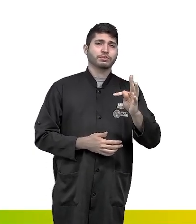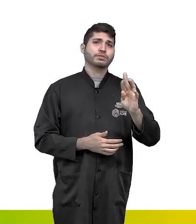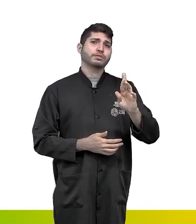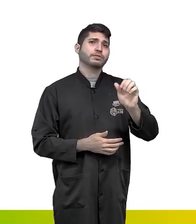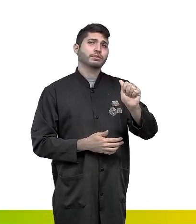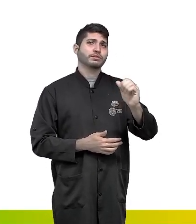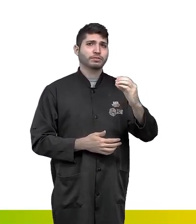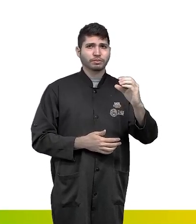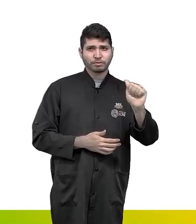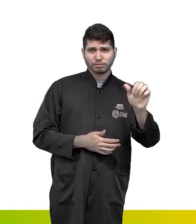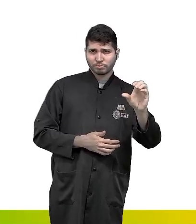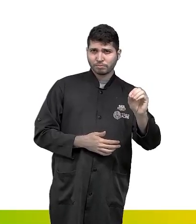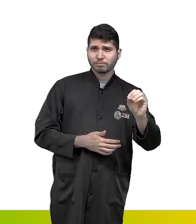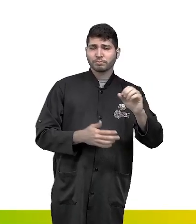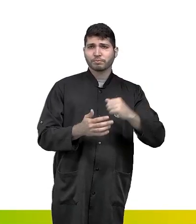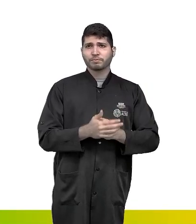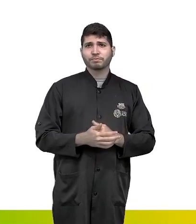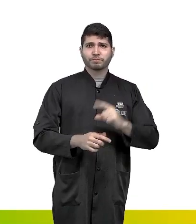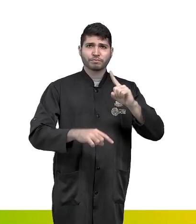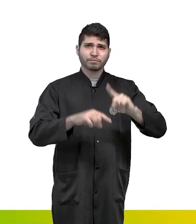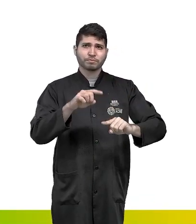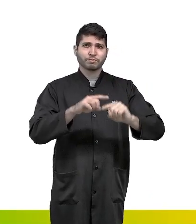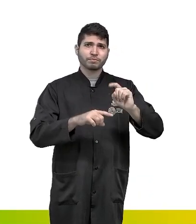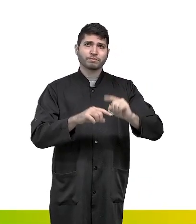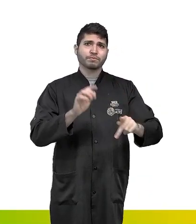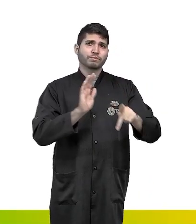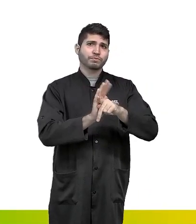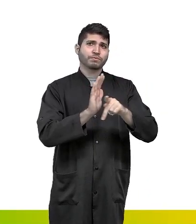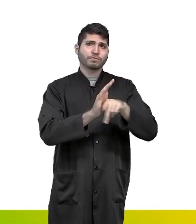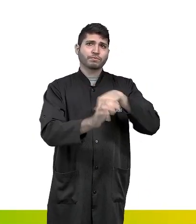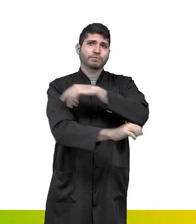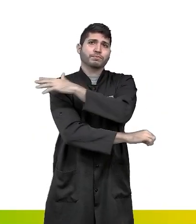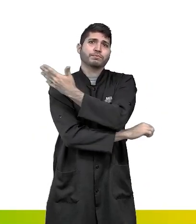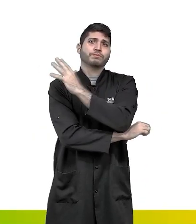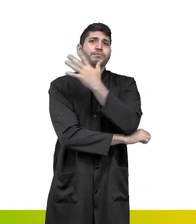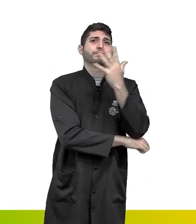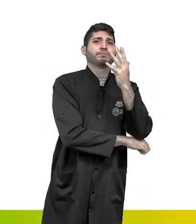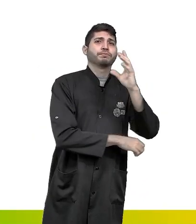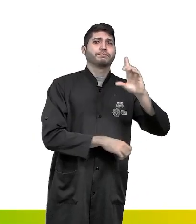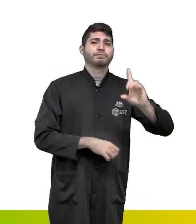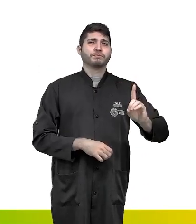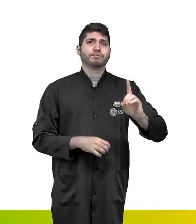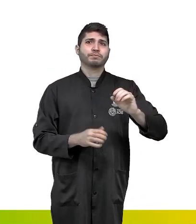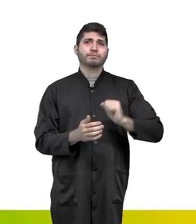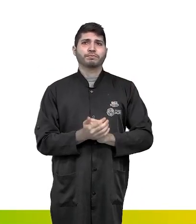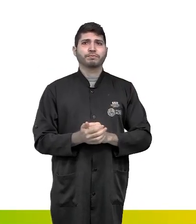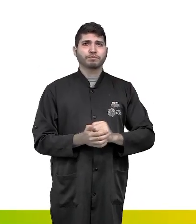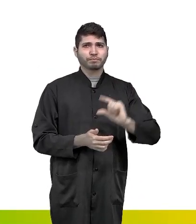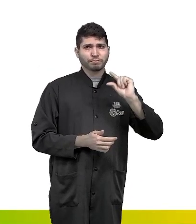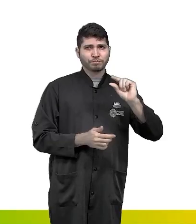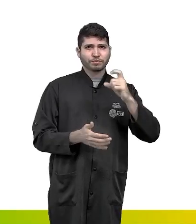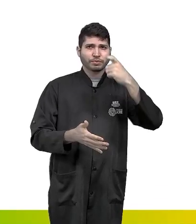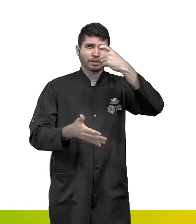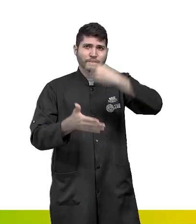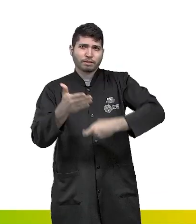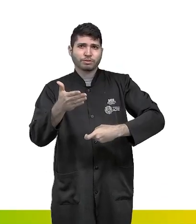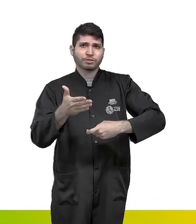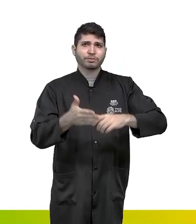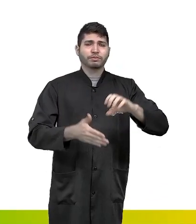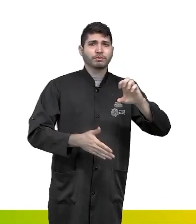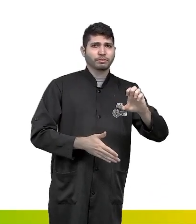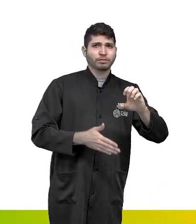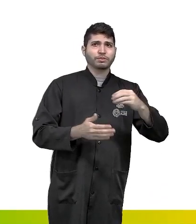D, a pequena taxa de urbanização do país. Ou letra E, a distribuição das